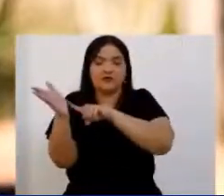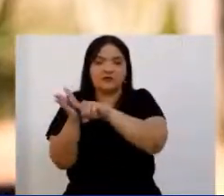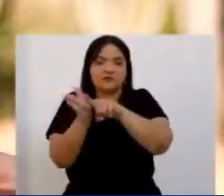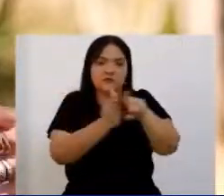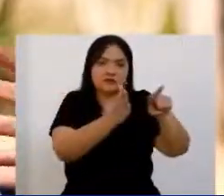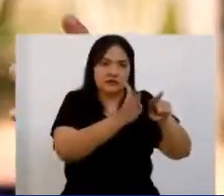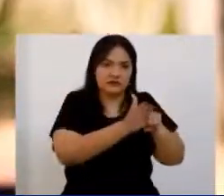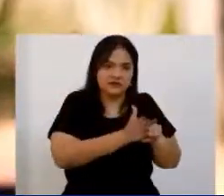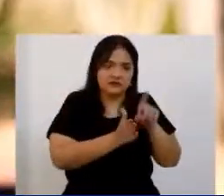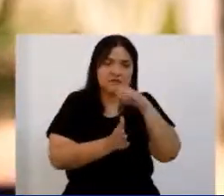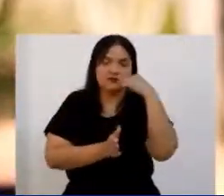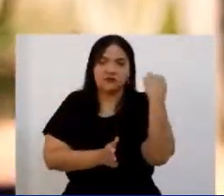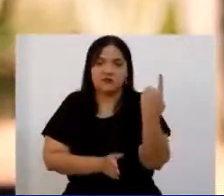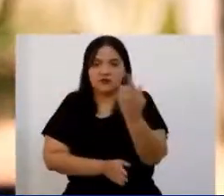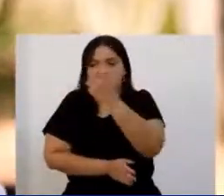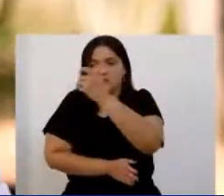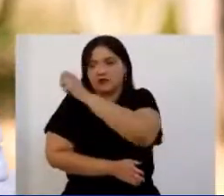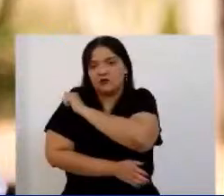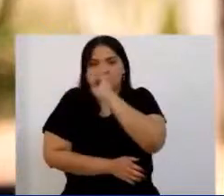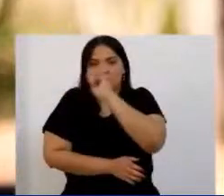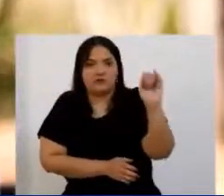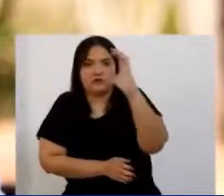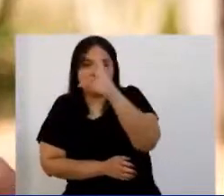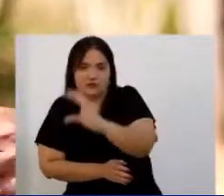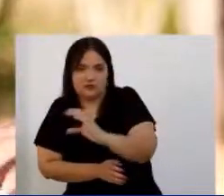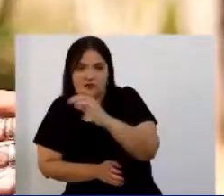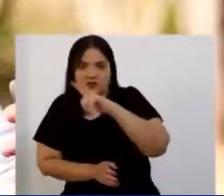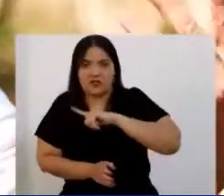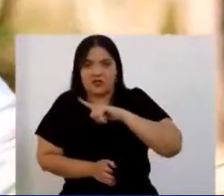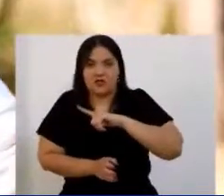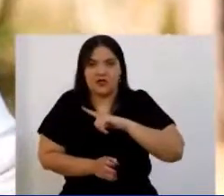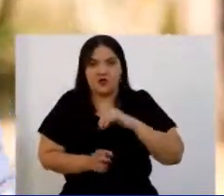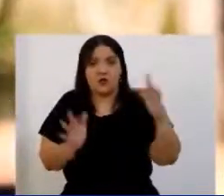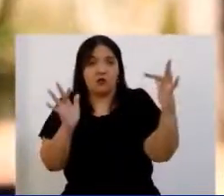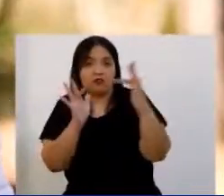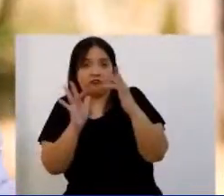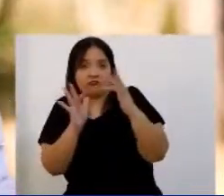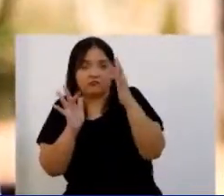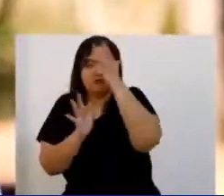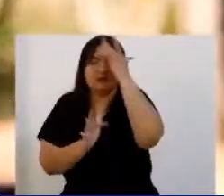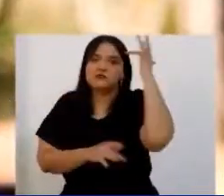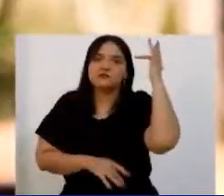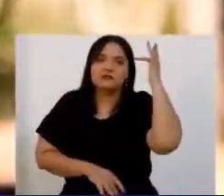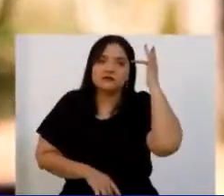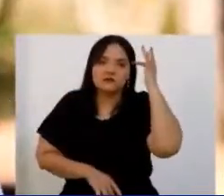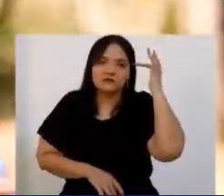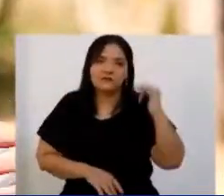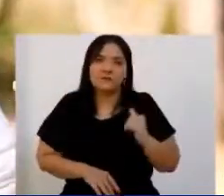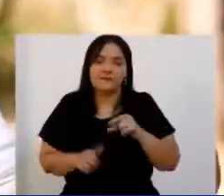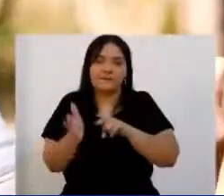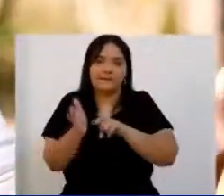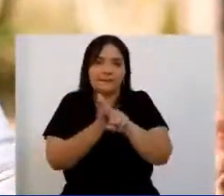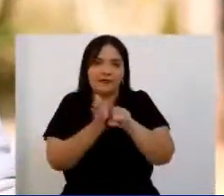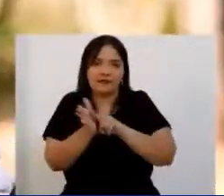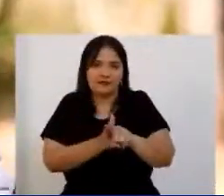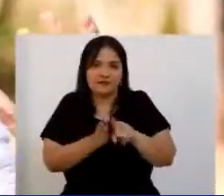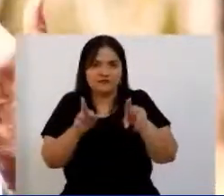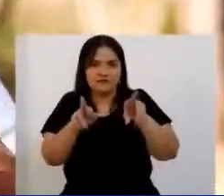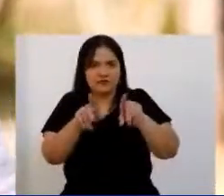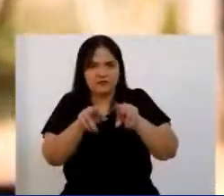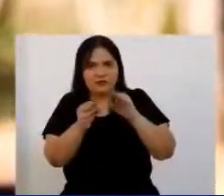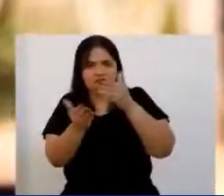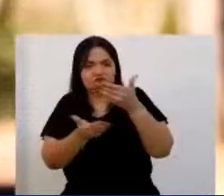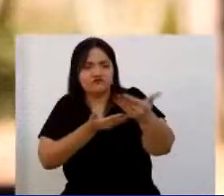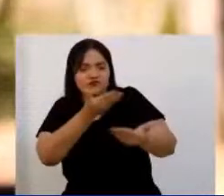nós temos de pesquisa, em que os nossos alunos de iniciação científica têm contato com esses pesquisadores e